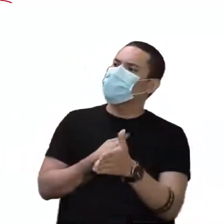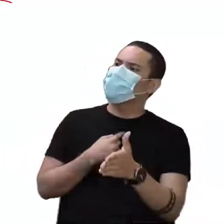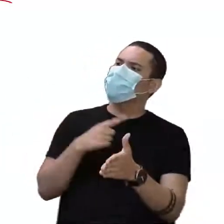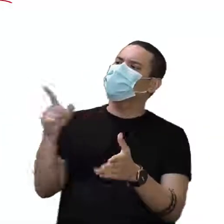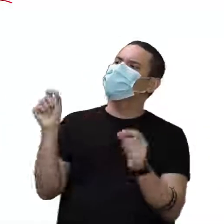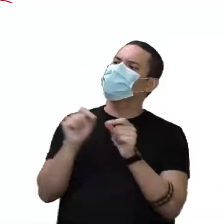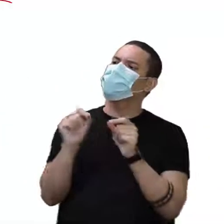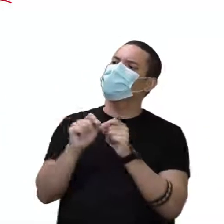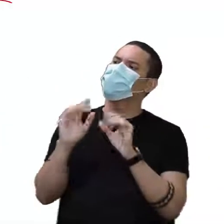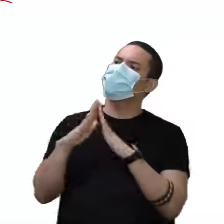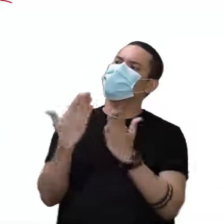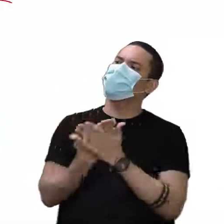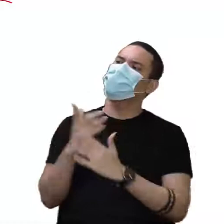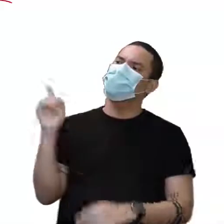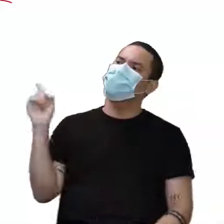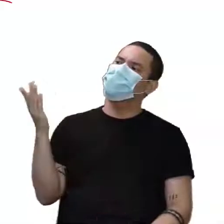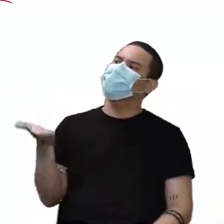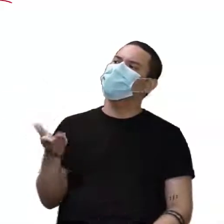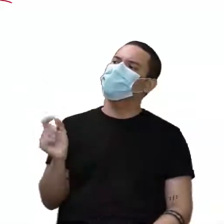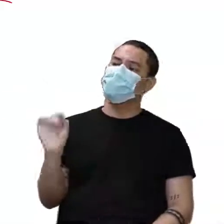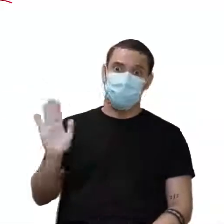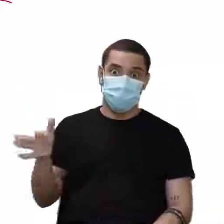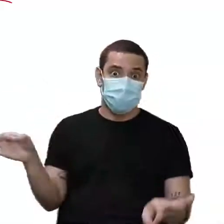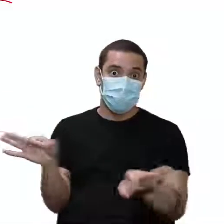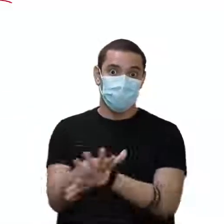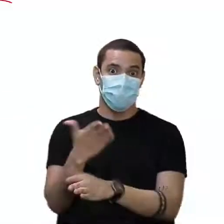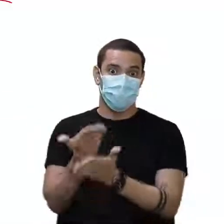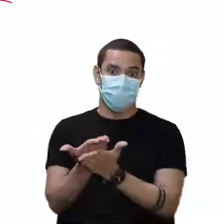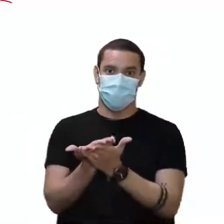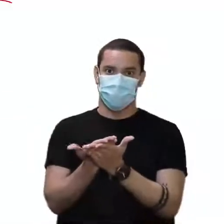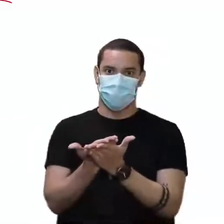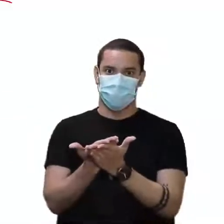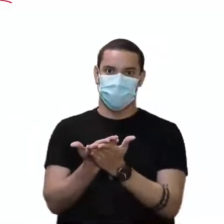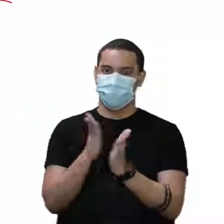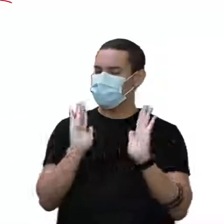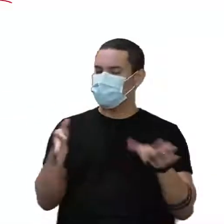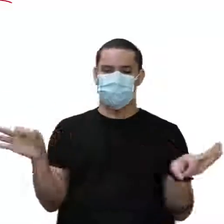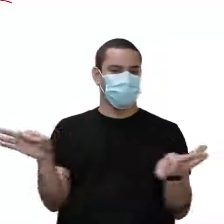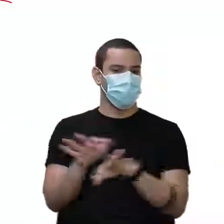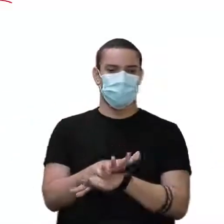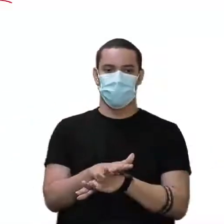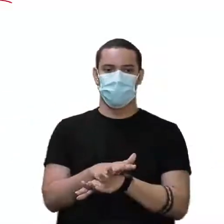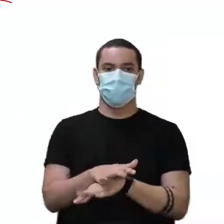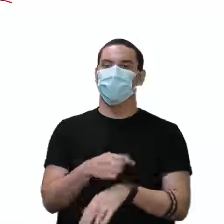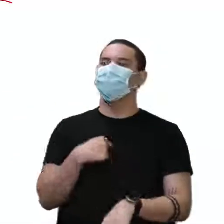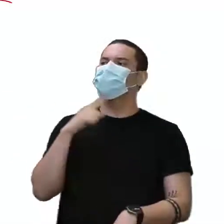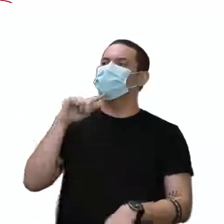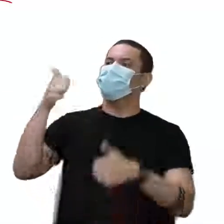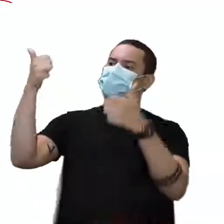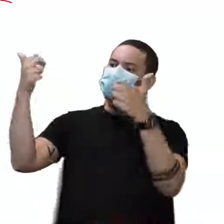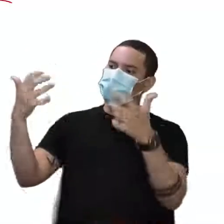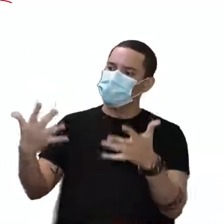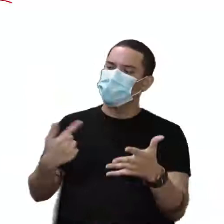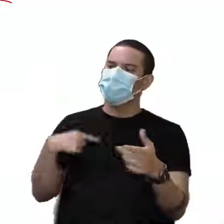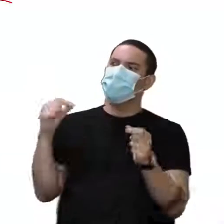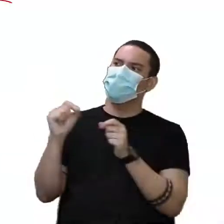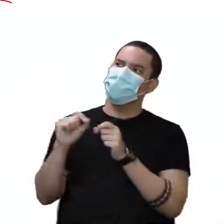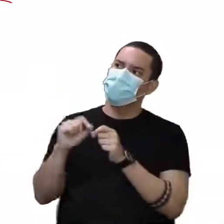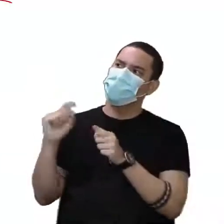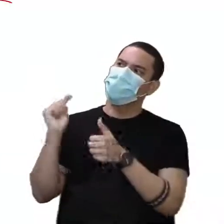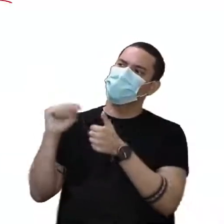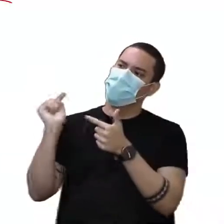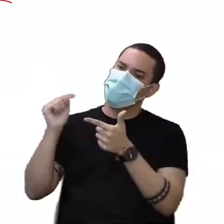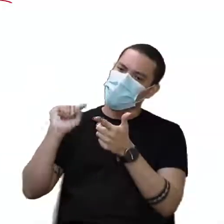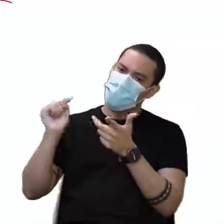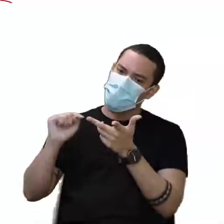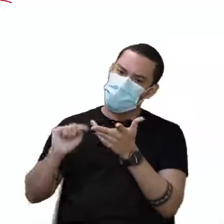school today? O que você fez na escola hoje? E aí já acabou o teu período, já é passado e tal, e você vai falar: I did many things, aí blá blá blá